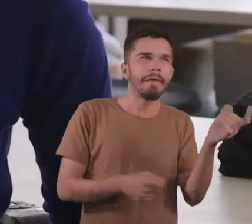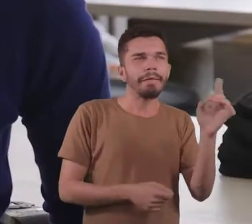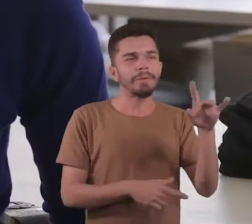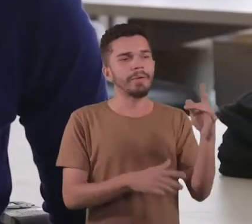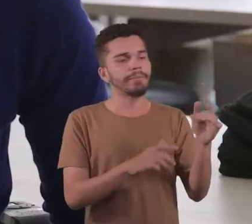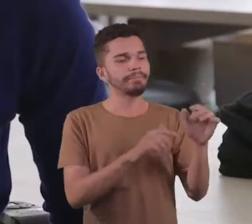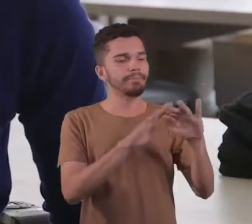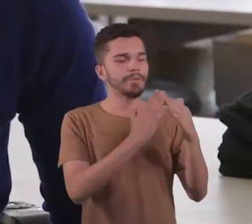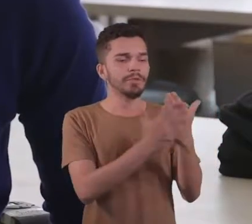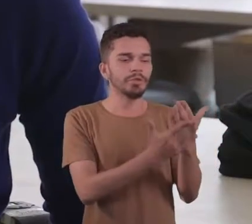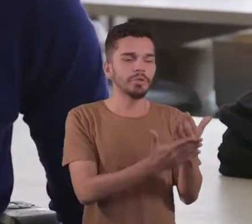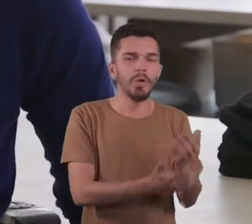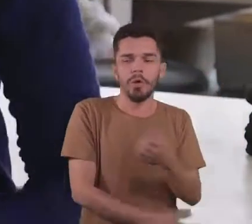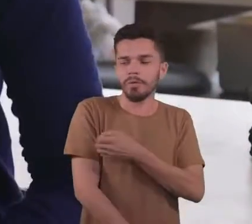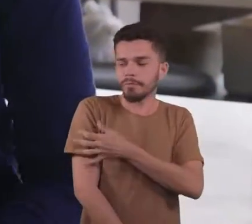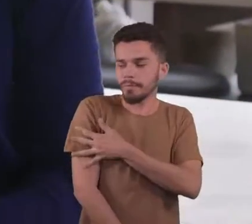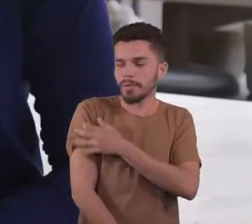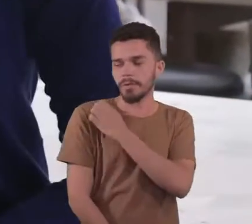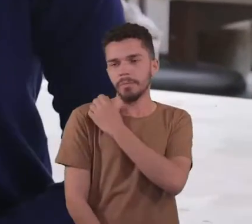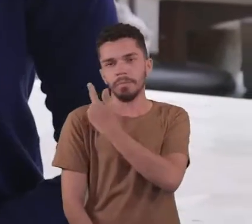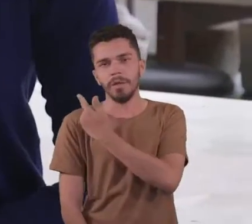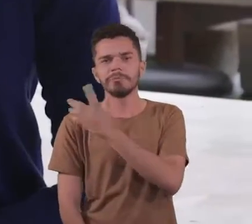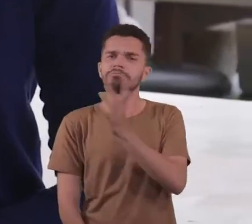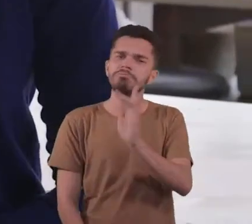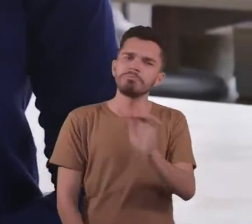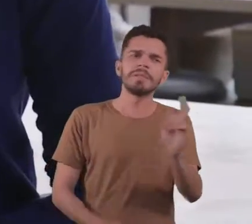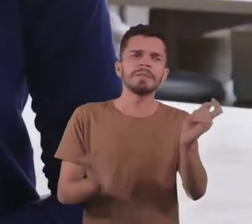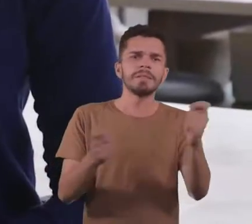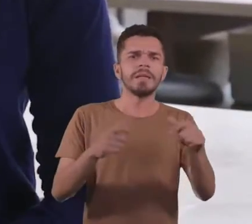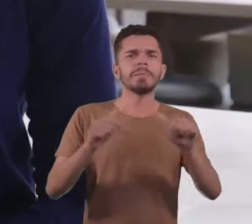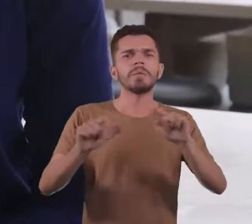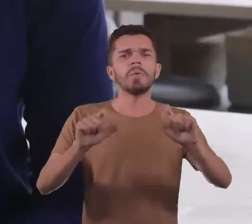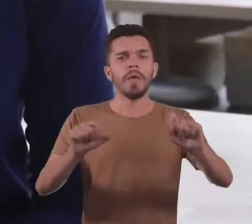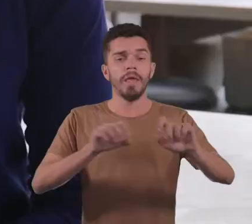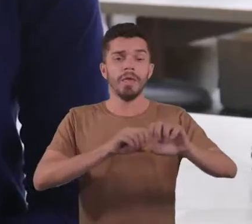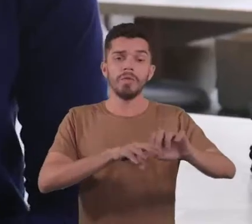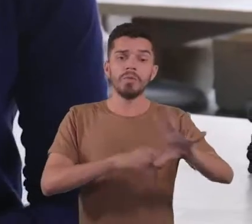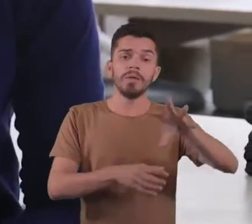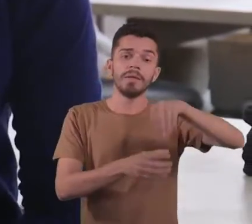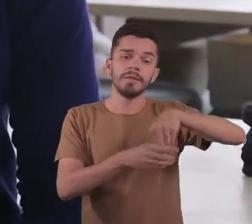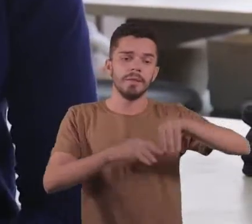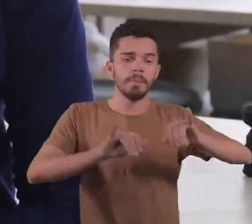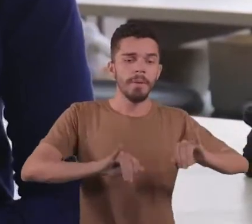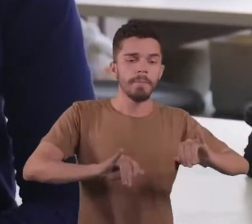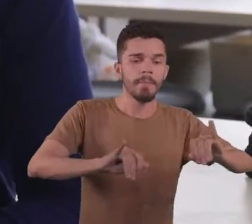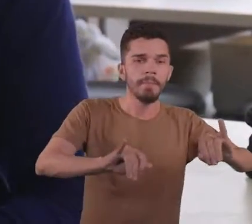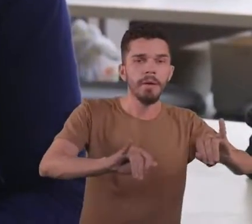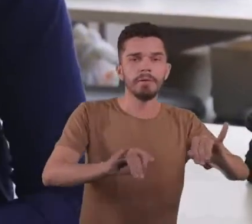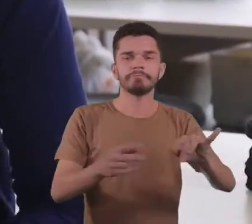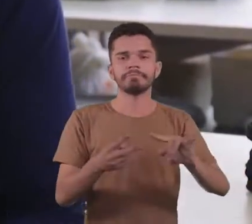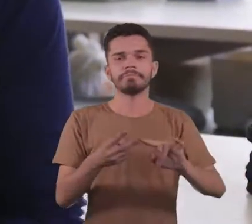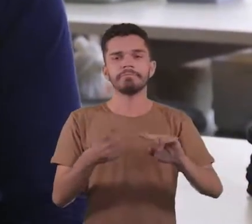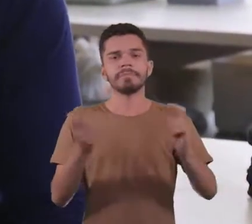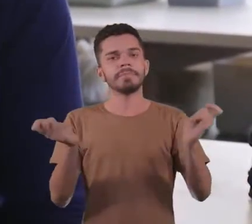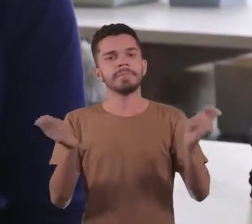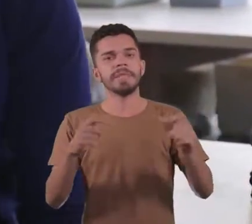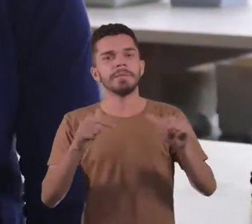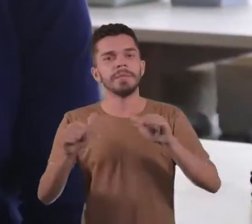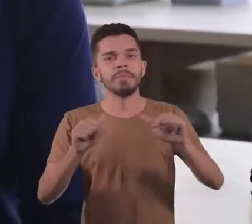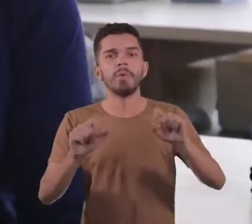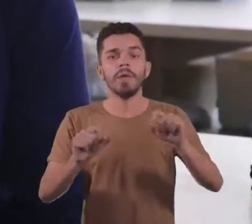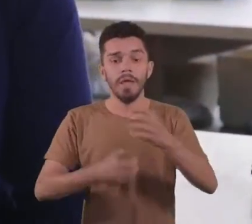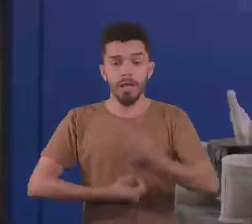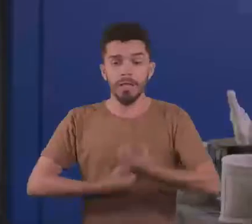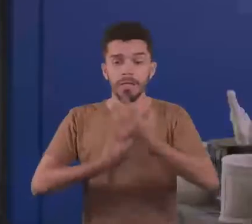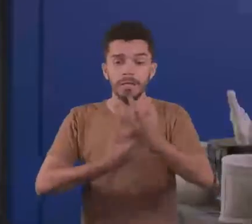ensino fundamental, ensino médio. Ele pode trabalhar como educador em exposições, ele pode trabalhar como alguém que produz